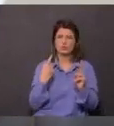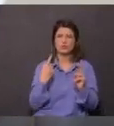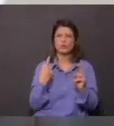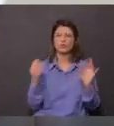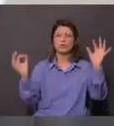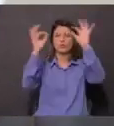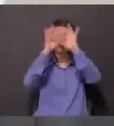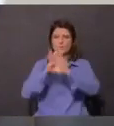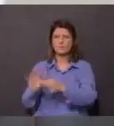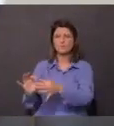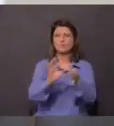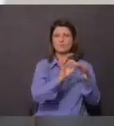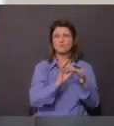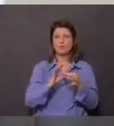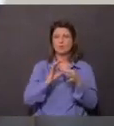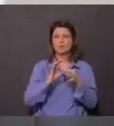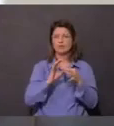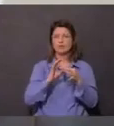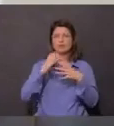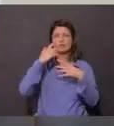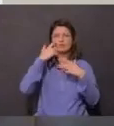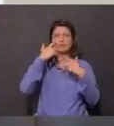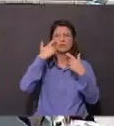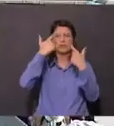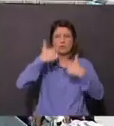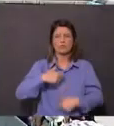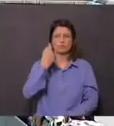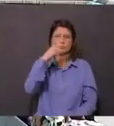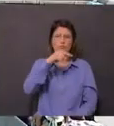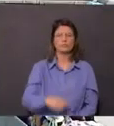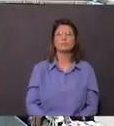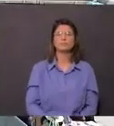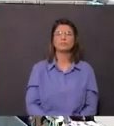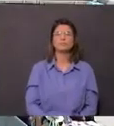Sancto congregemur in unum.